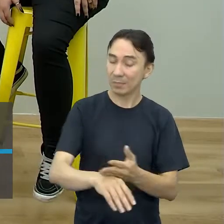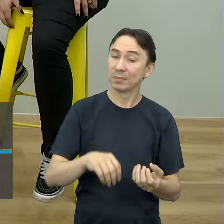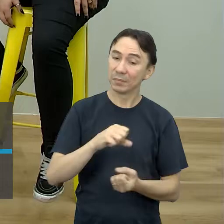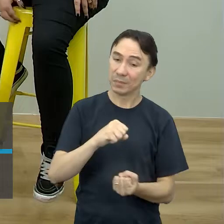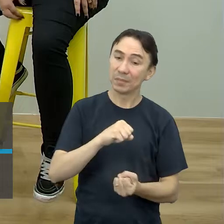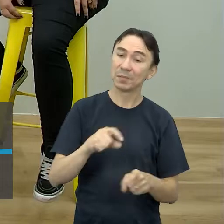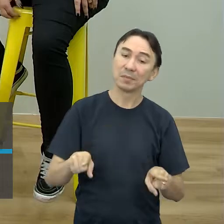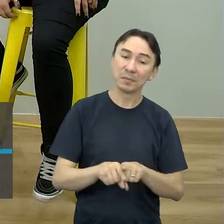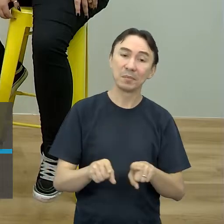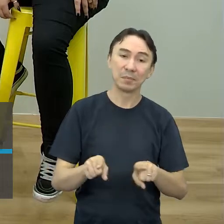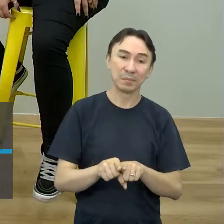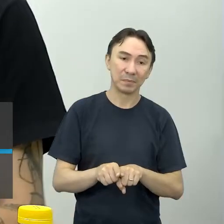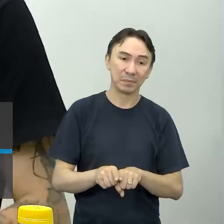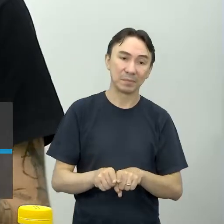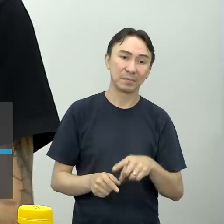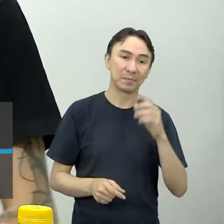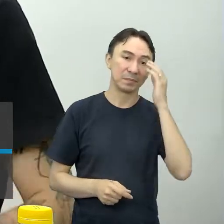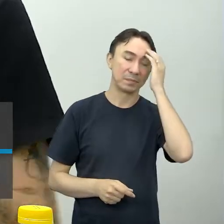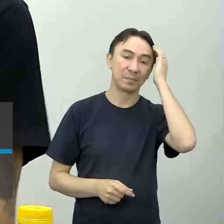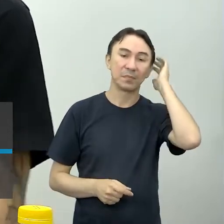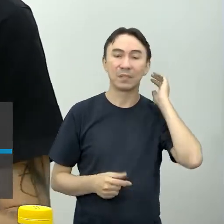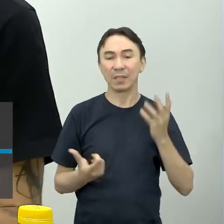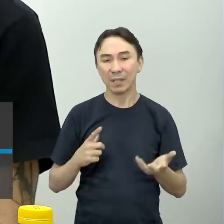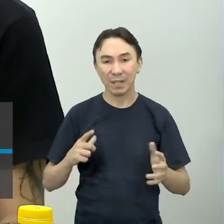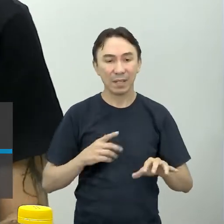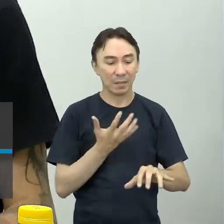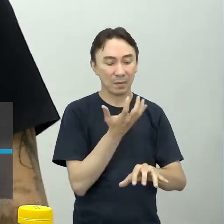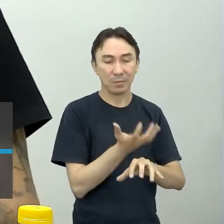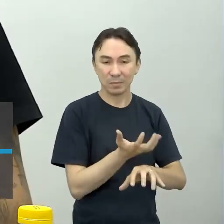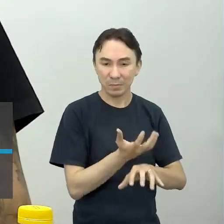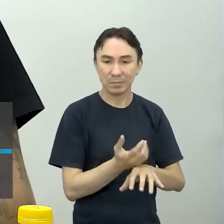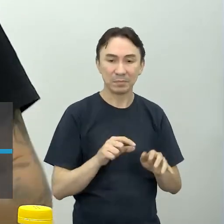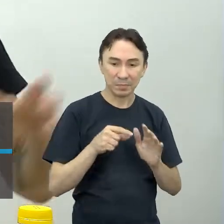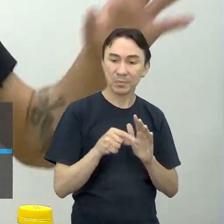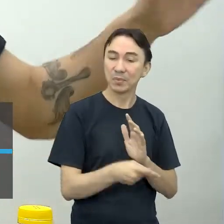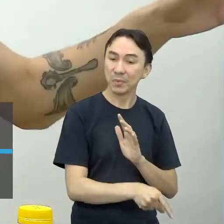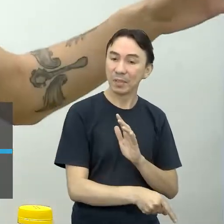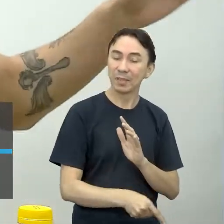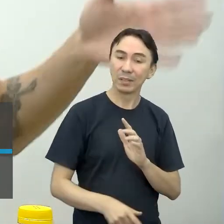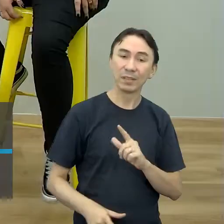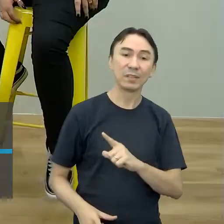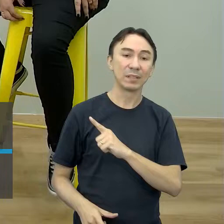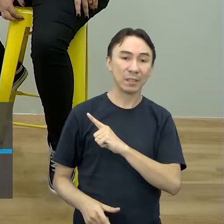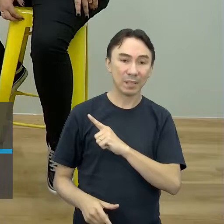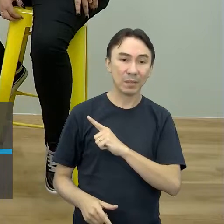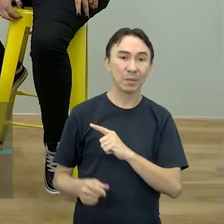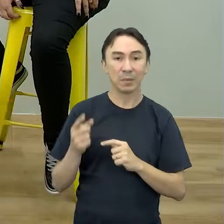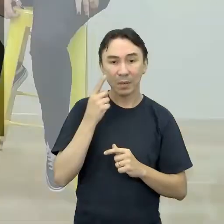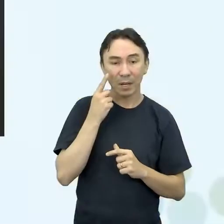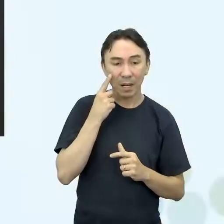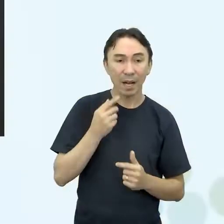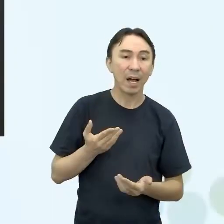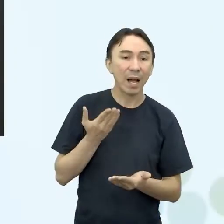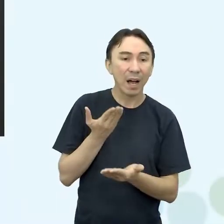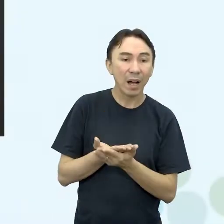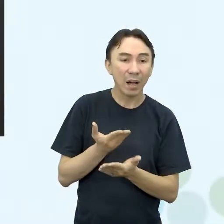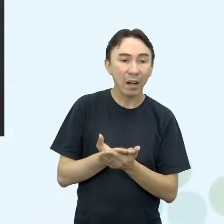Bom, com esses itinerários, o aprofundamento e tudo, a gente tem o quê? A gente tem essa divisão de aulas